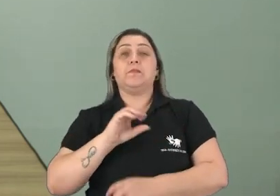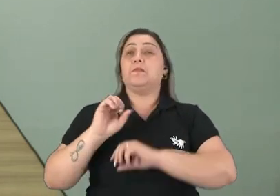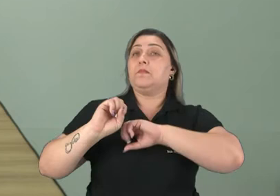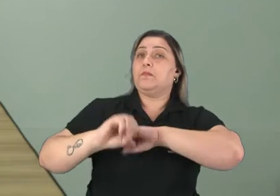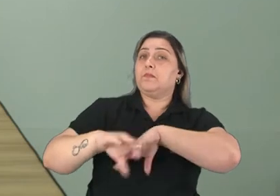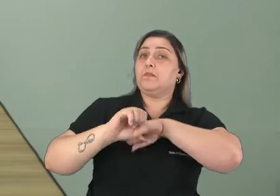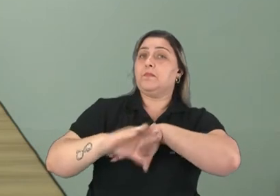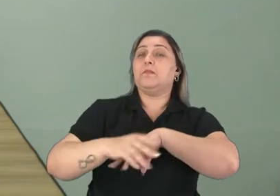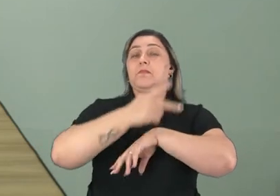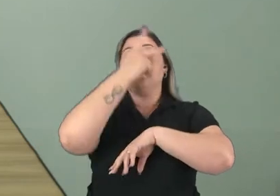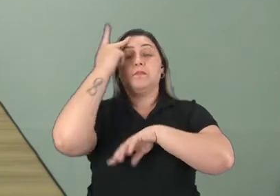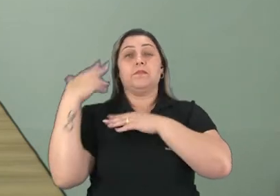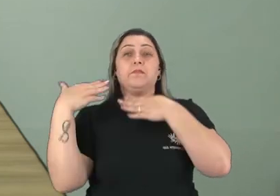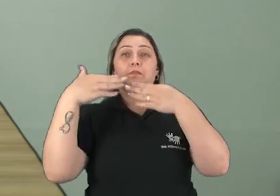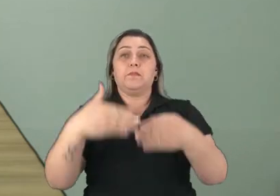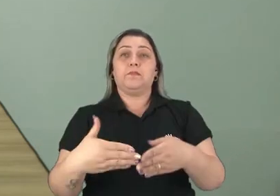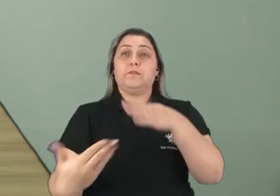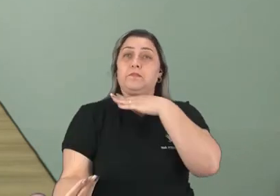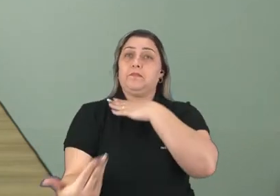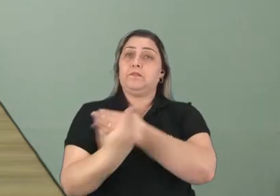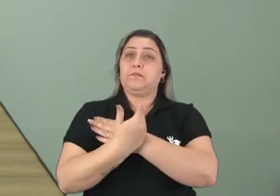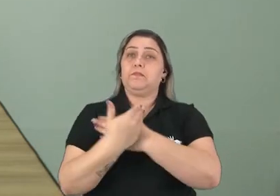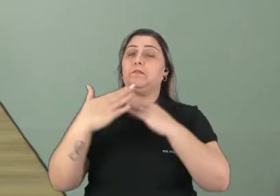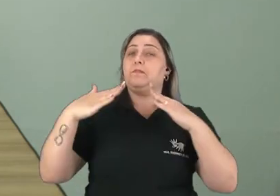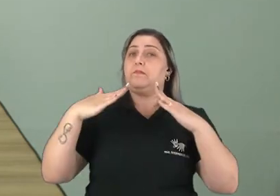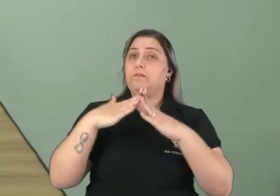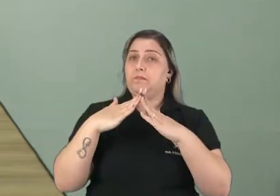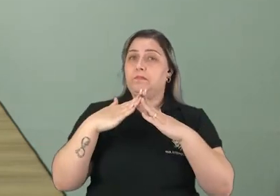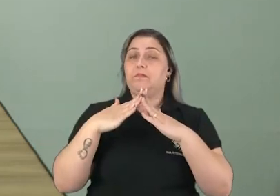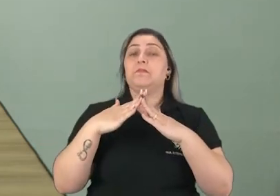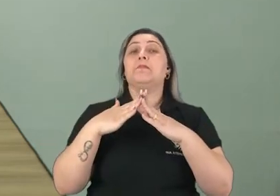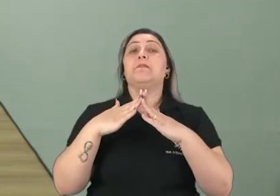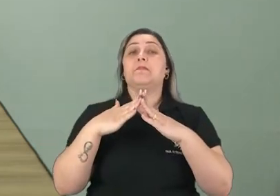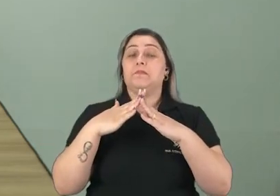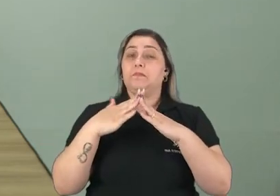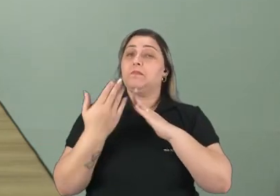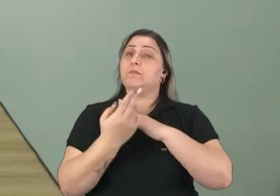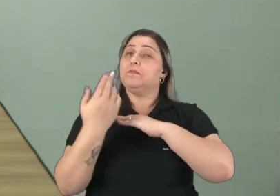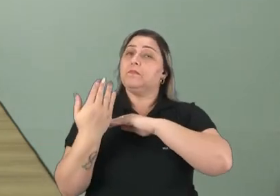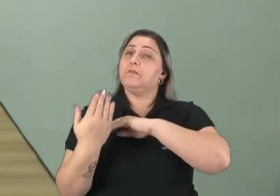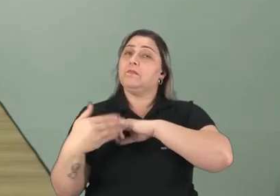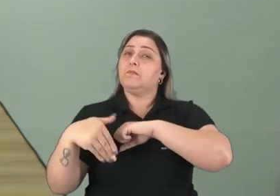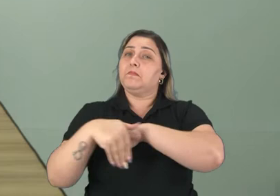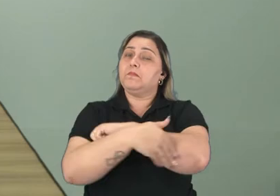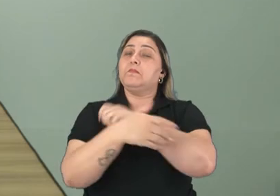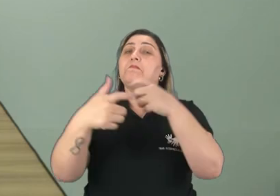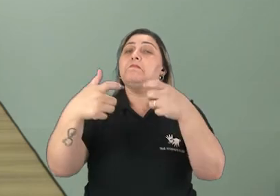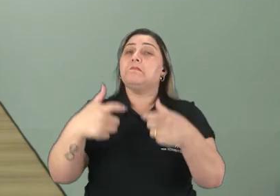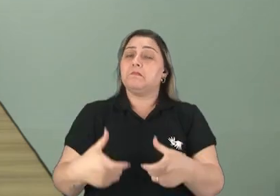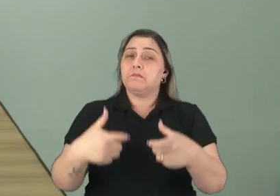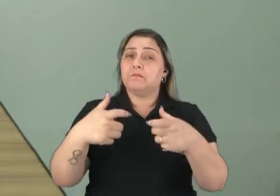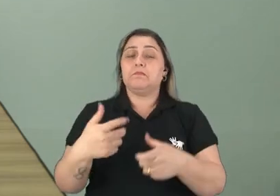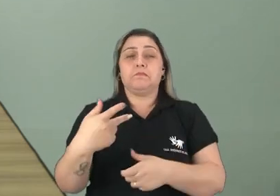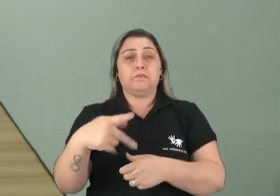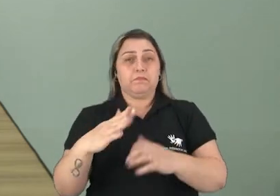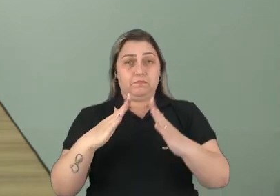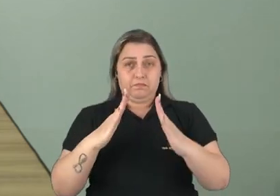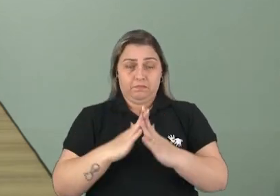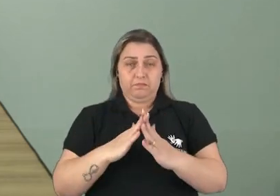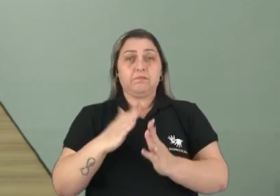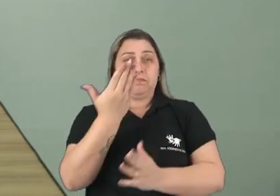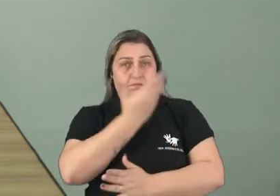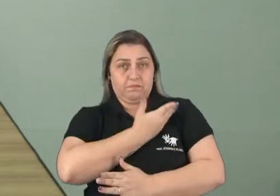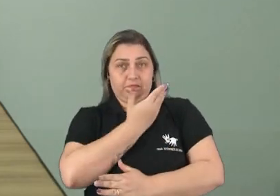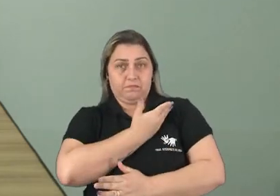ensinar alguém a chegar até a nossa casa. Ensinar o seu endereço, a sua localização, a localização da sua casa para